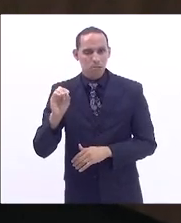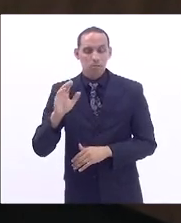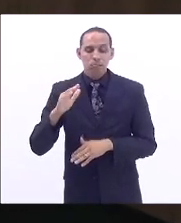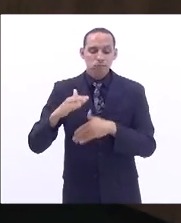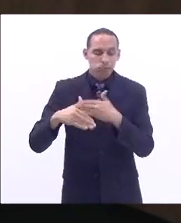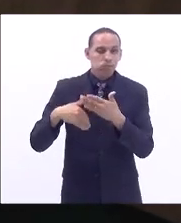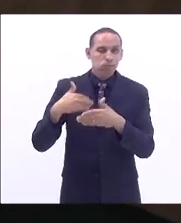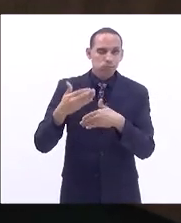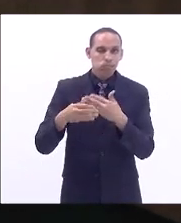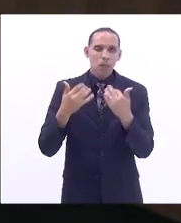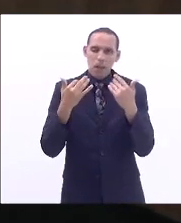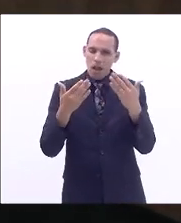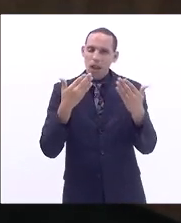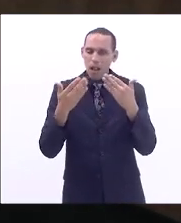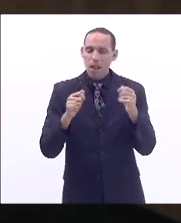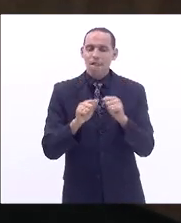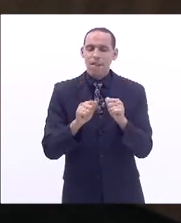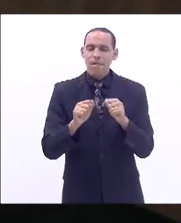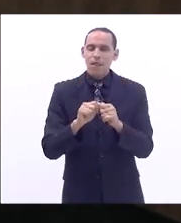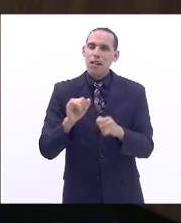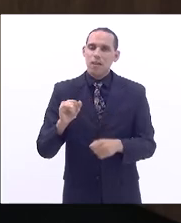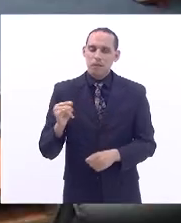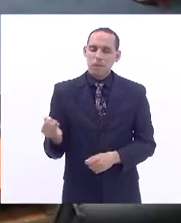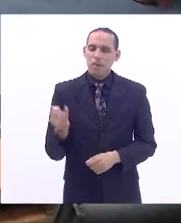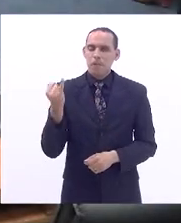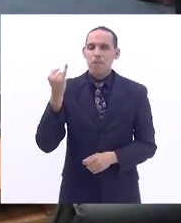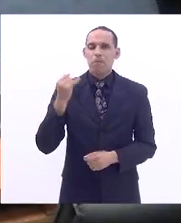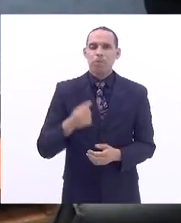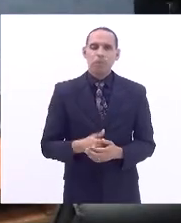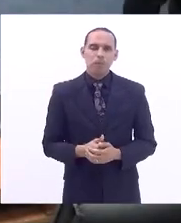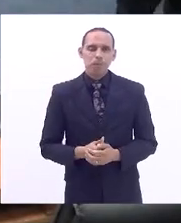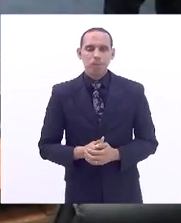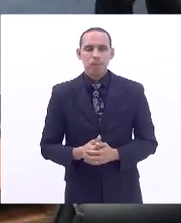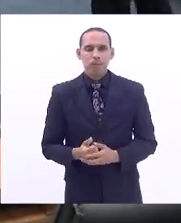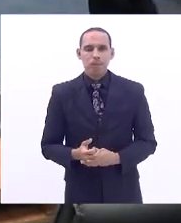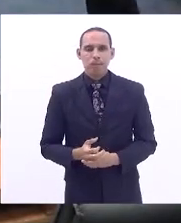momento certo para você de audiência pública que a gente pensava em